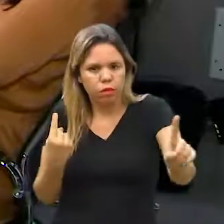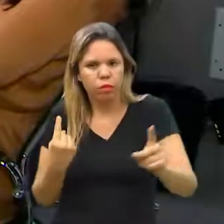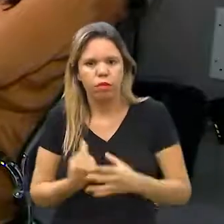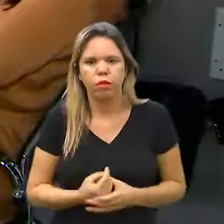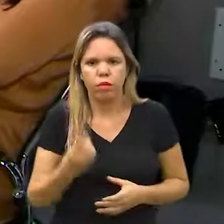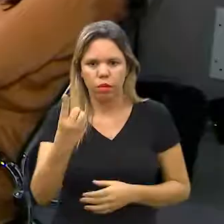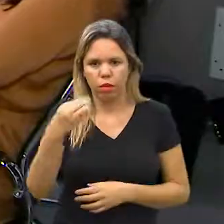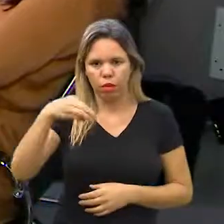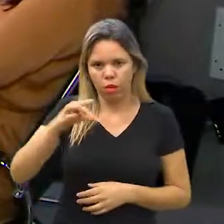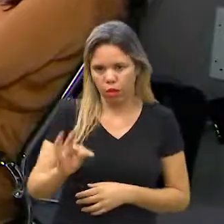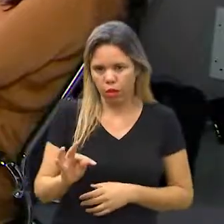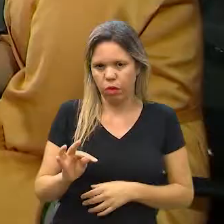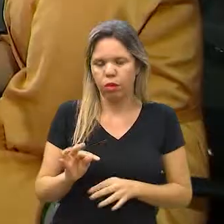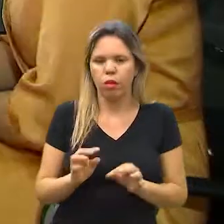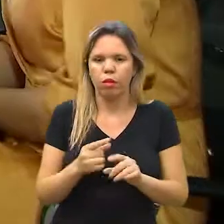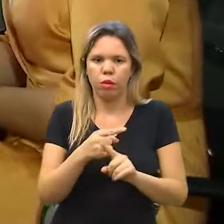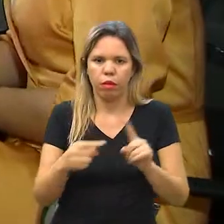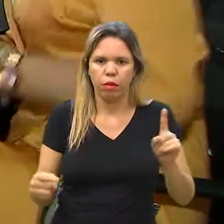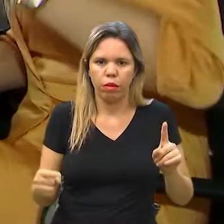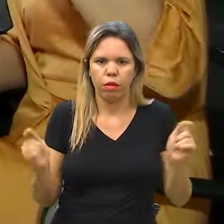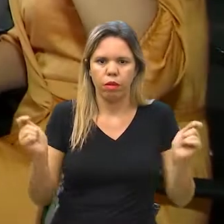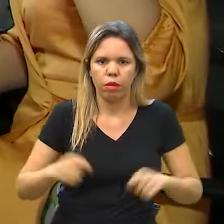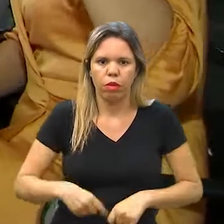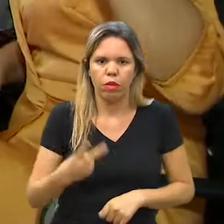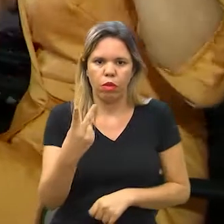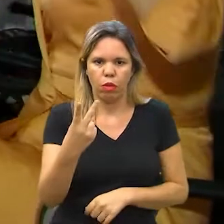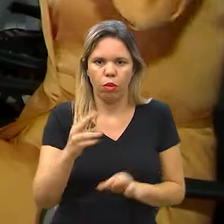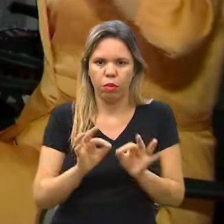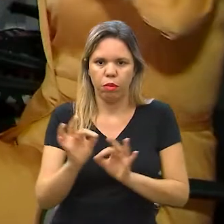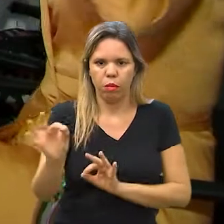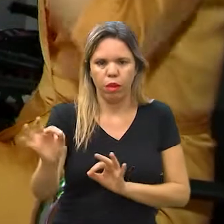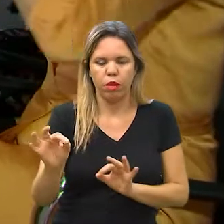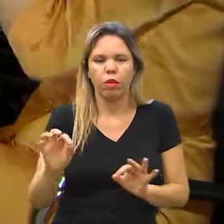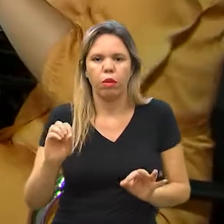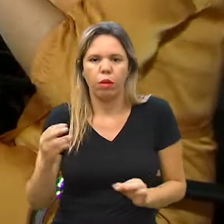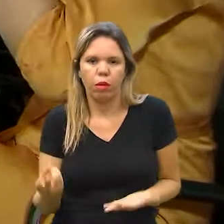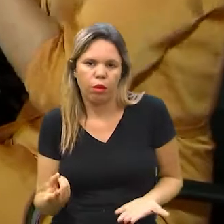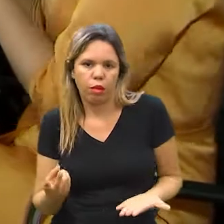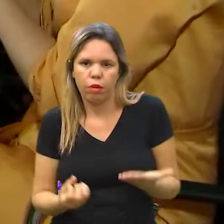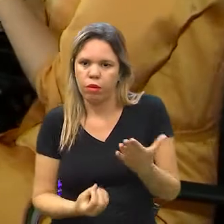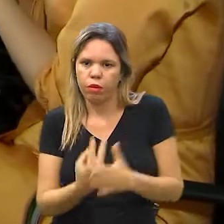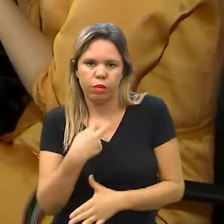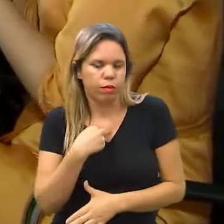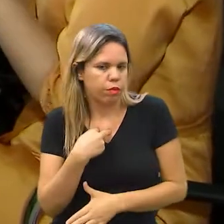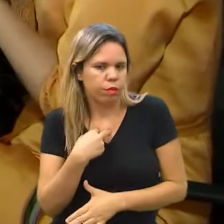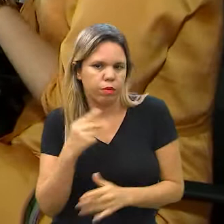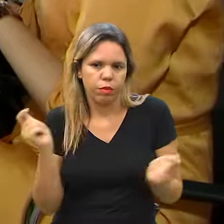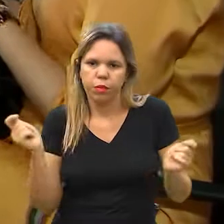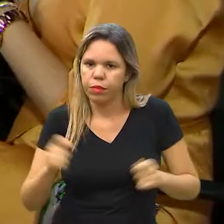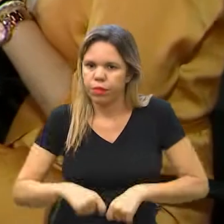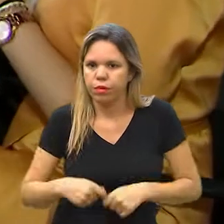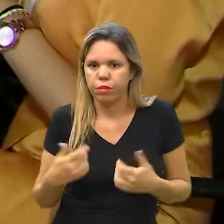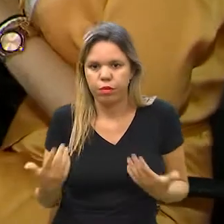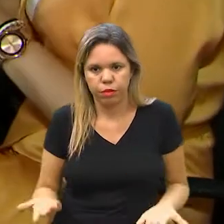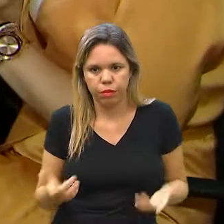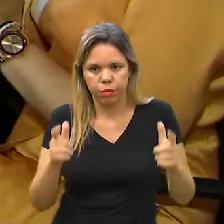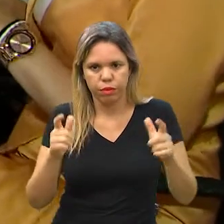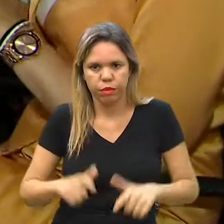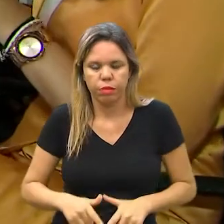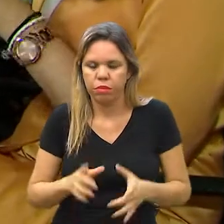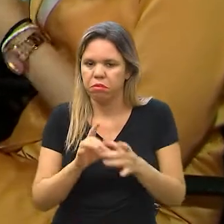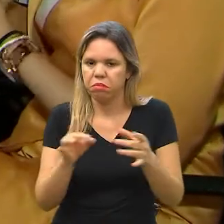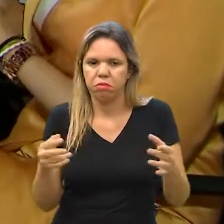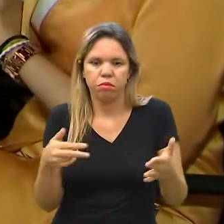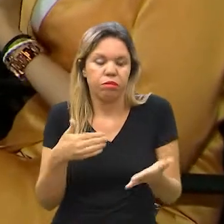de no mínimo 1,5 de preferência 2 metros ou quando isso não pode ser possível né para o ambiente